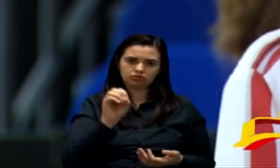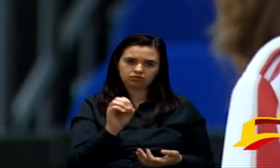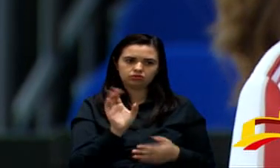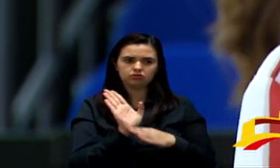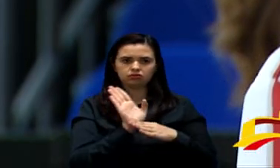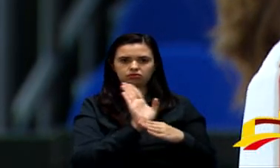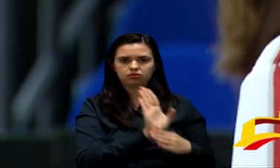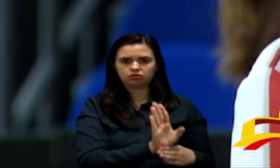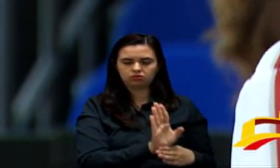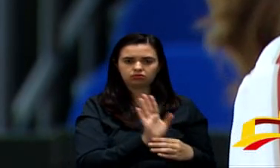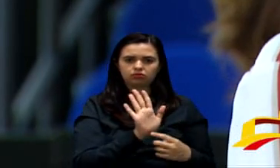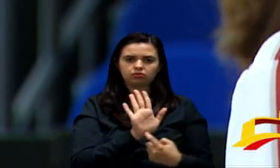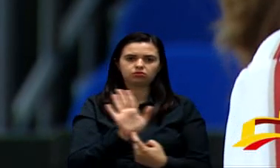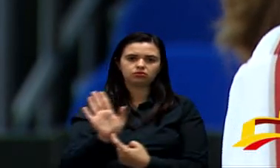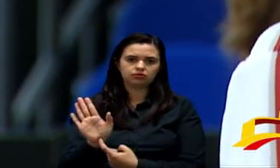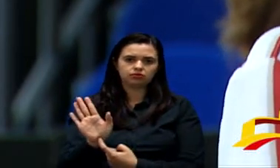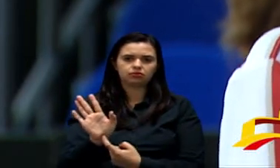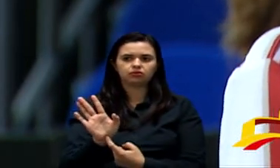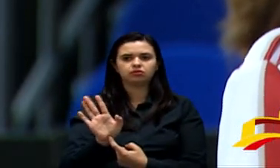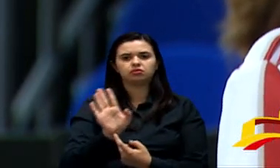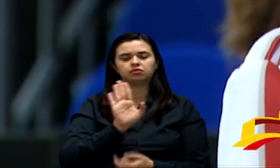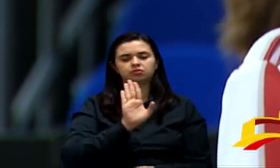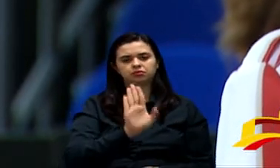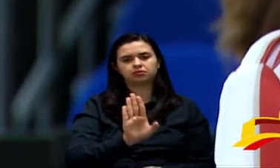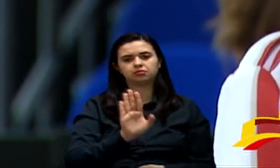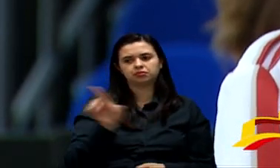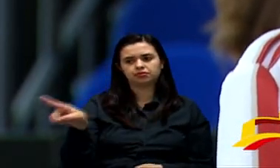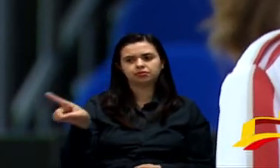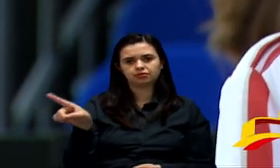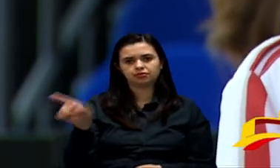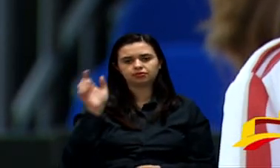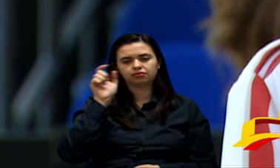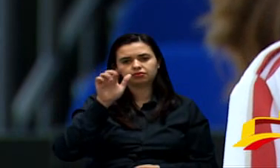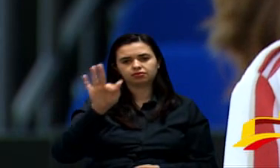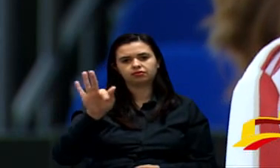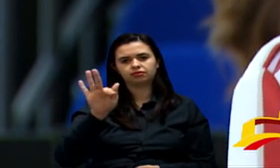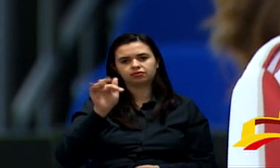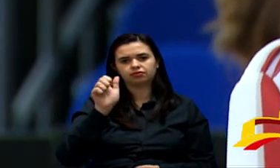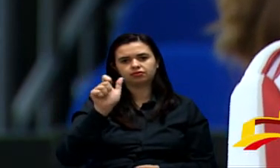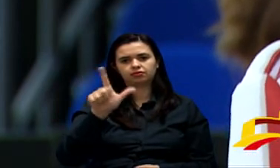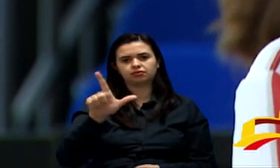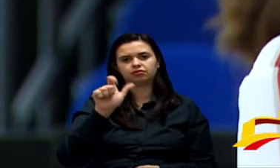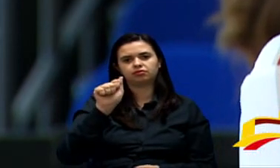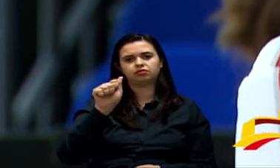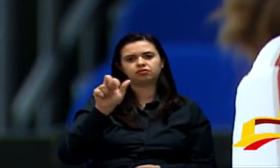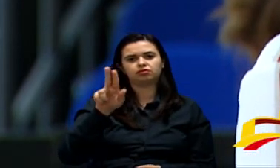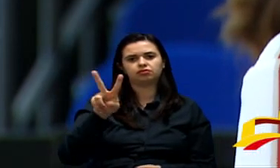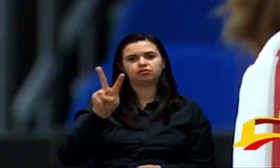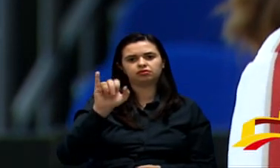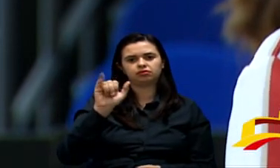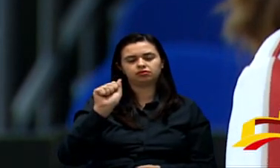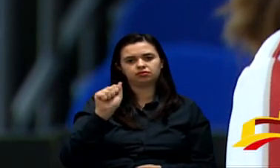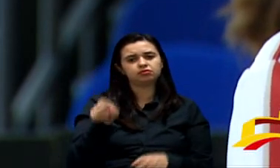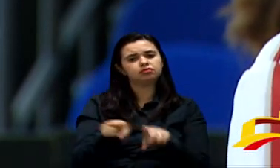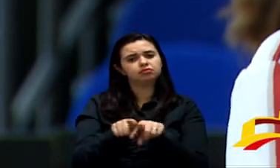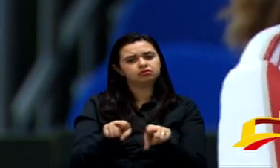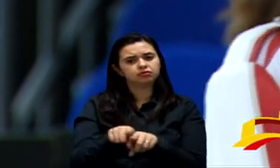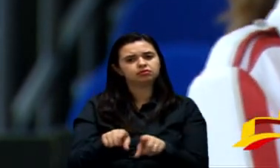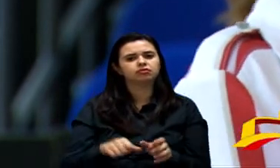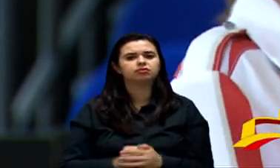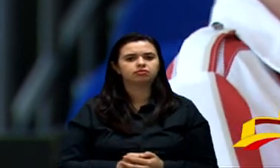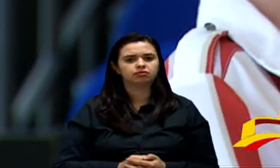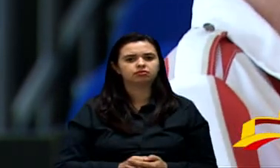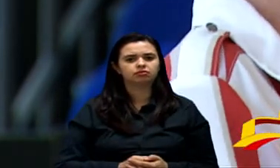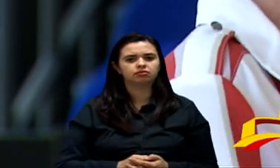faço de público o pedido ao prefeito da cidade que abra espaço para esses viadutos que estão sendo construídos,